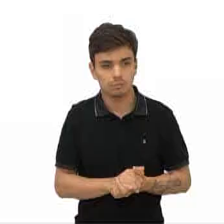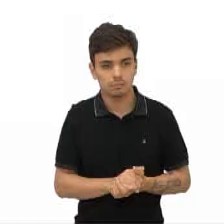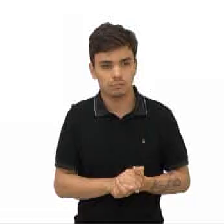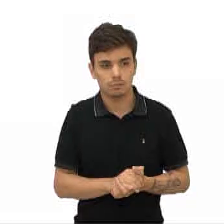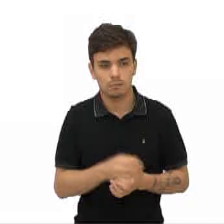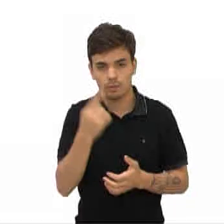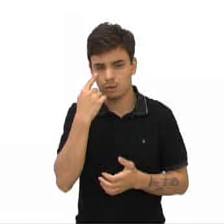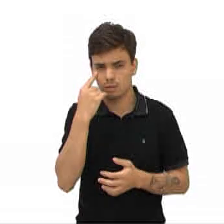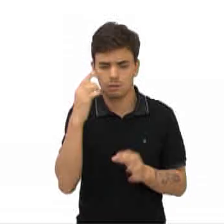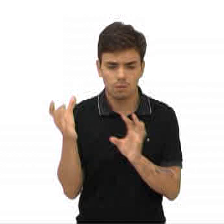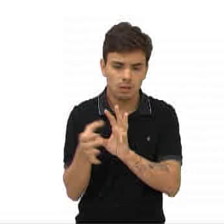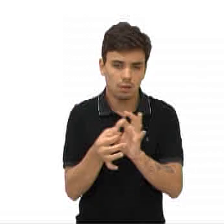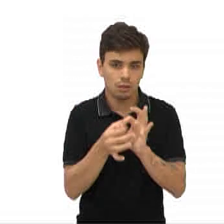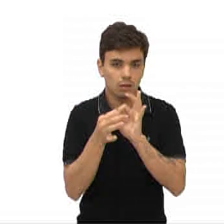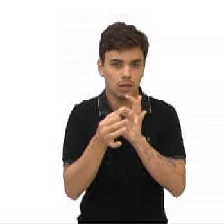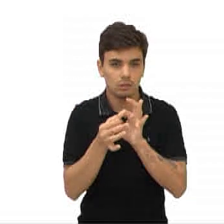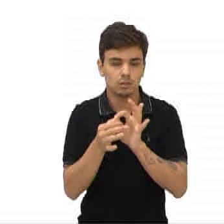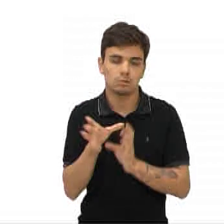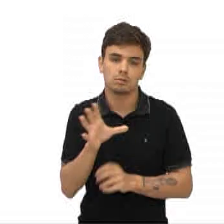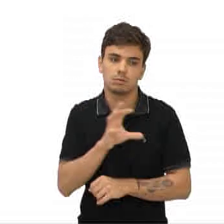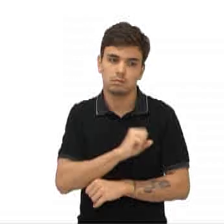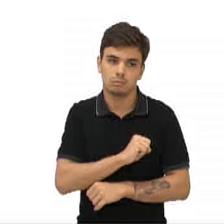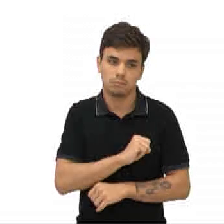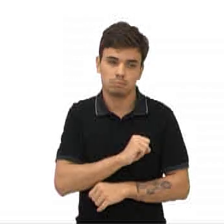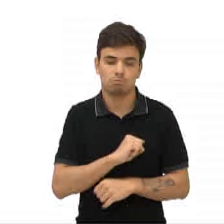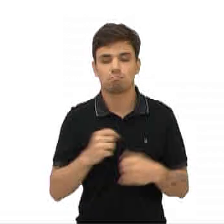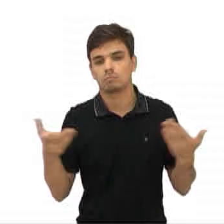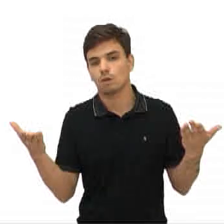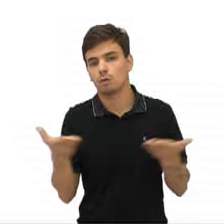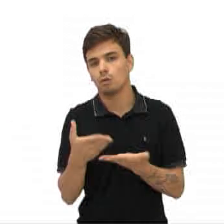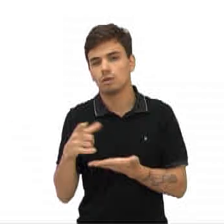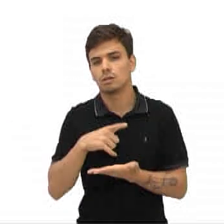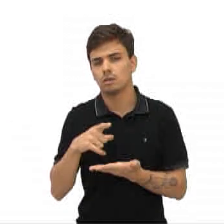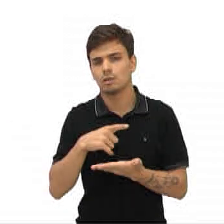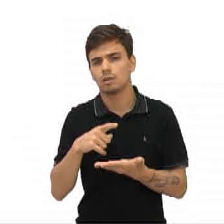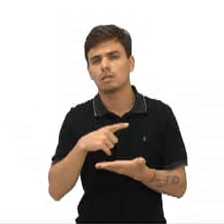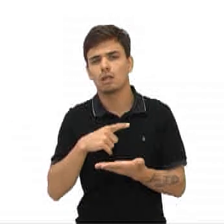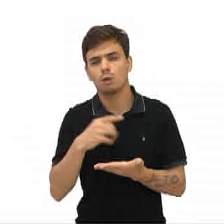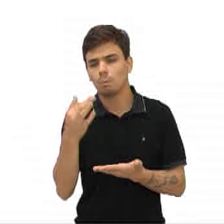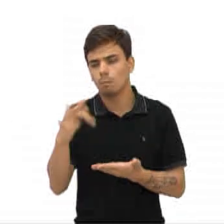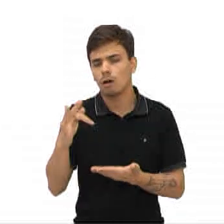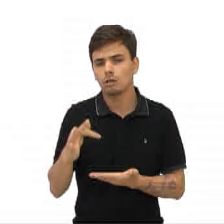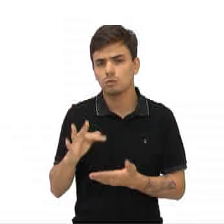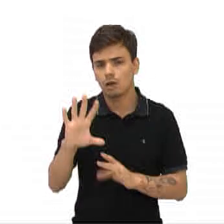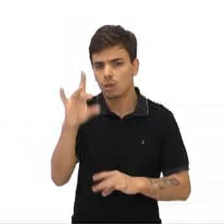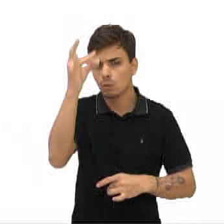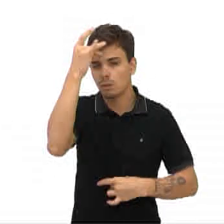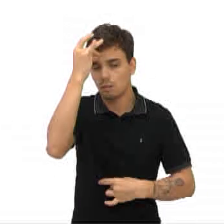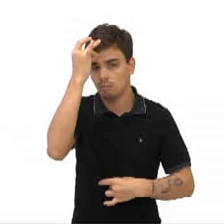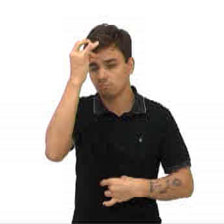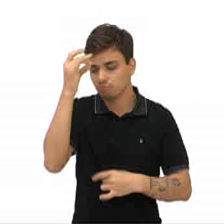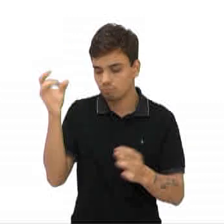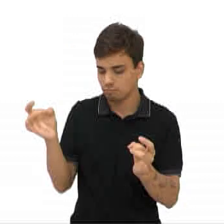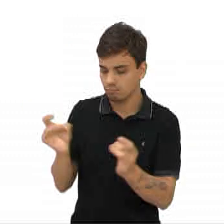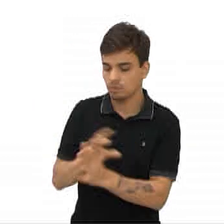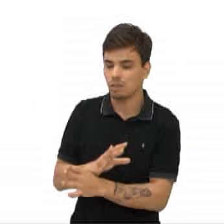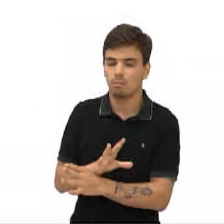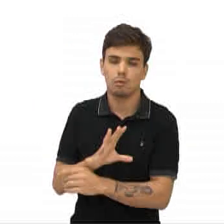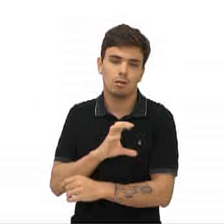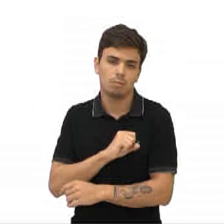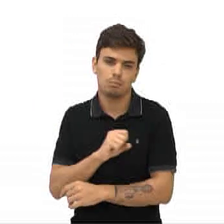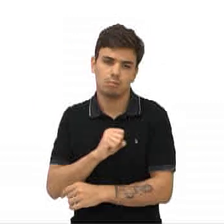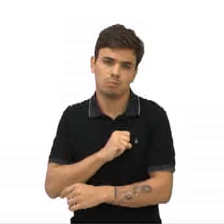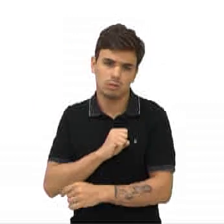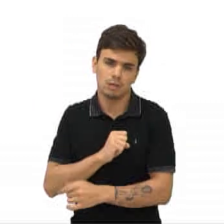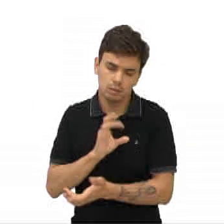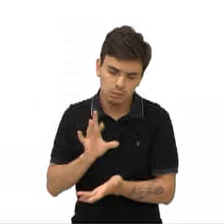Um laço de amor. Hoje tem um hematoma na alma. Encerrou-se um amor generoso que